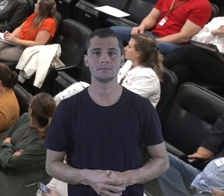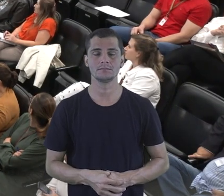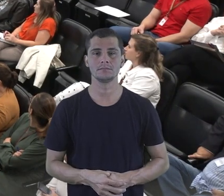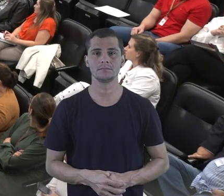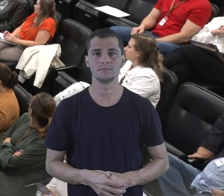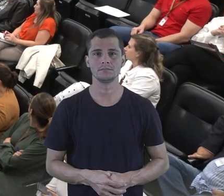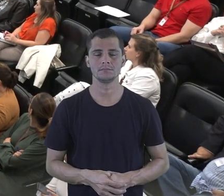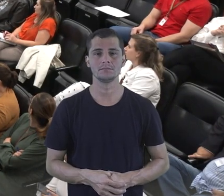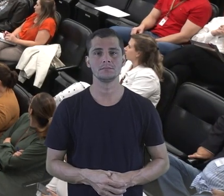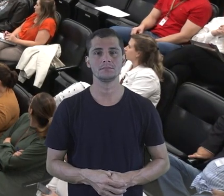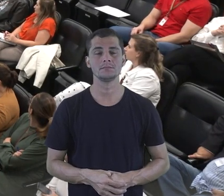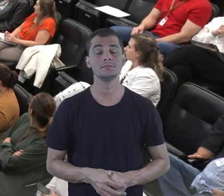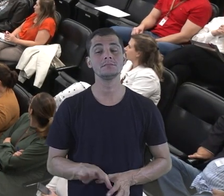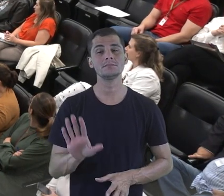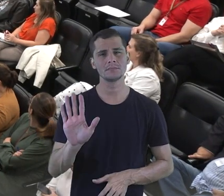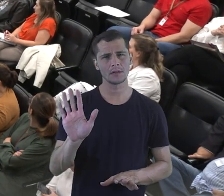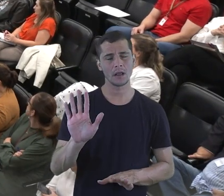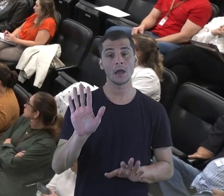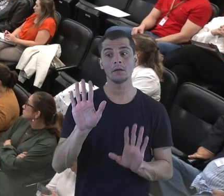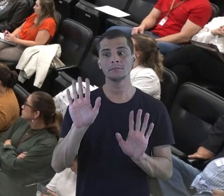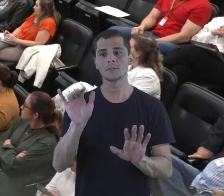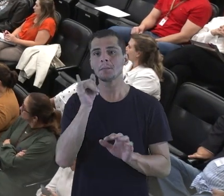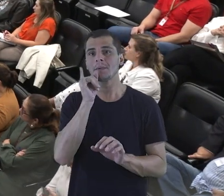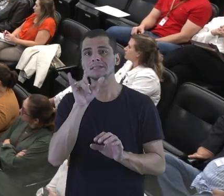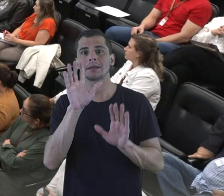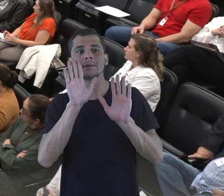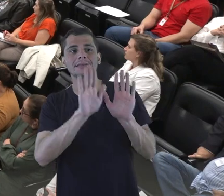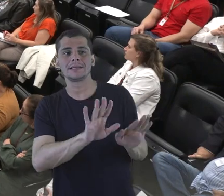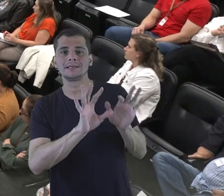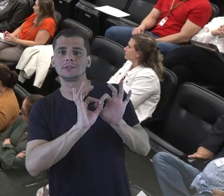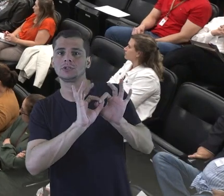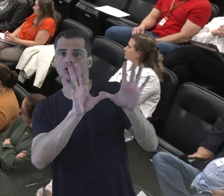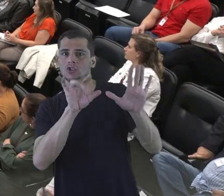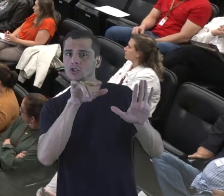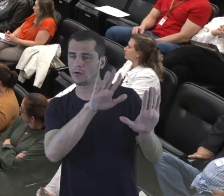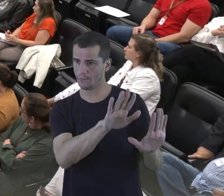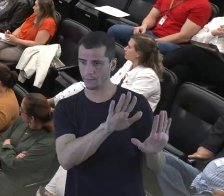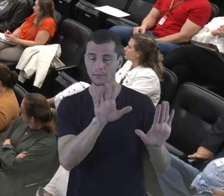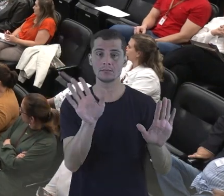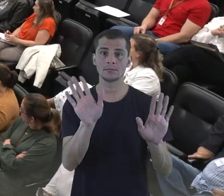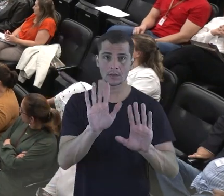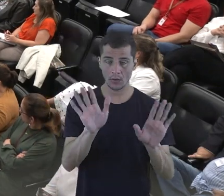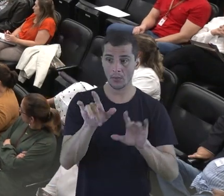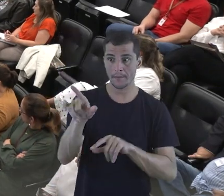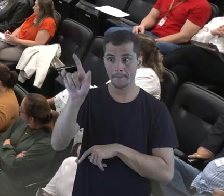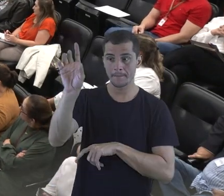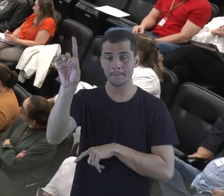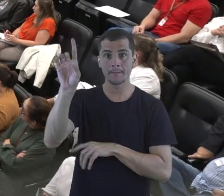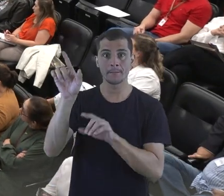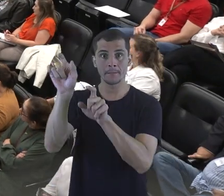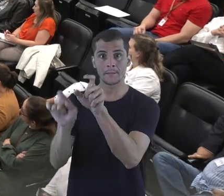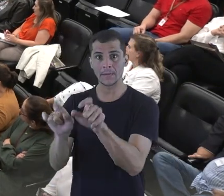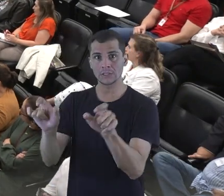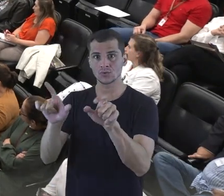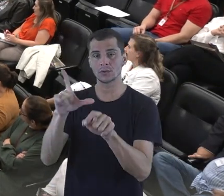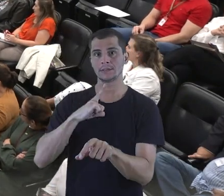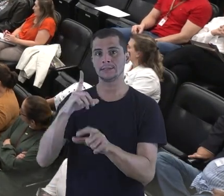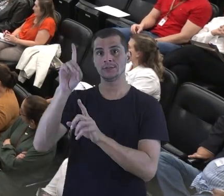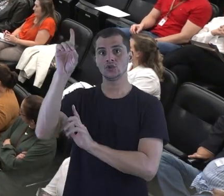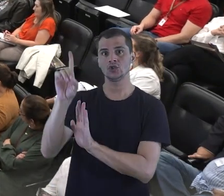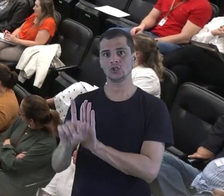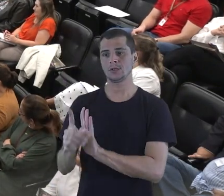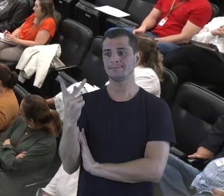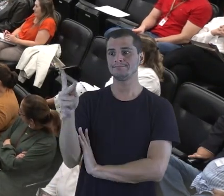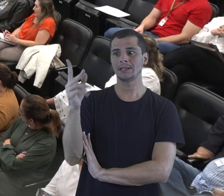ah não você deixar disponível não a pessoa veja a pessoa ela tem direito a saber e a ter as informações